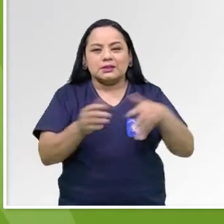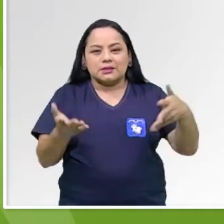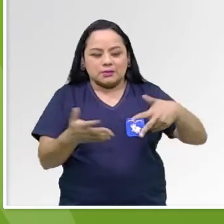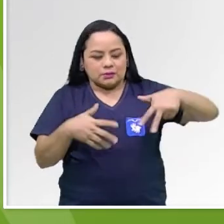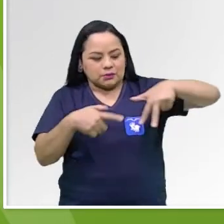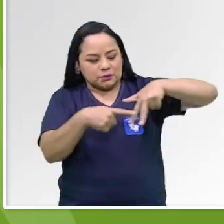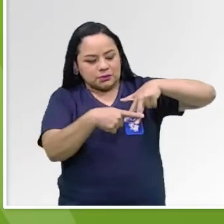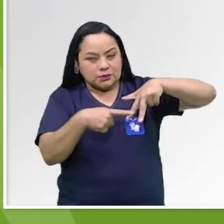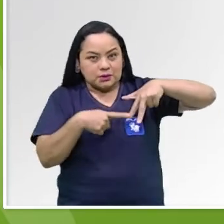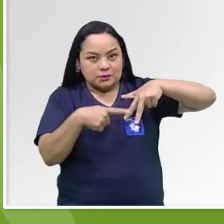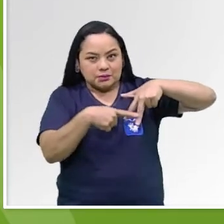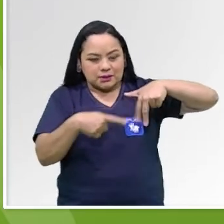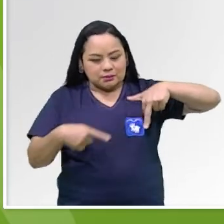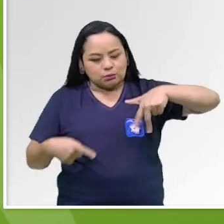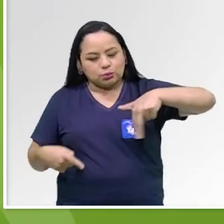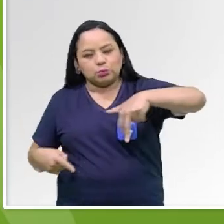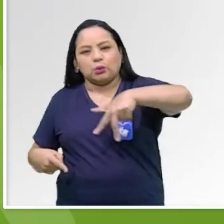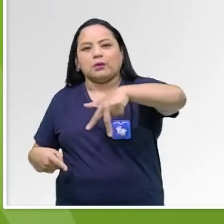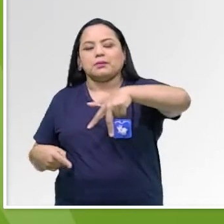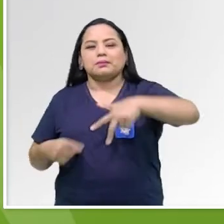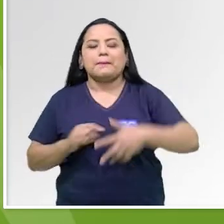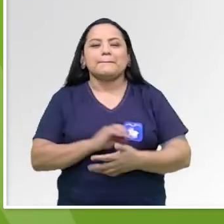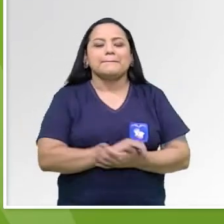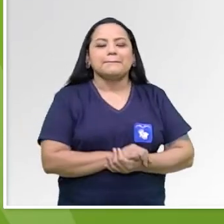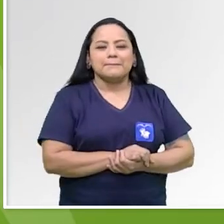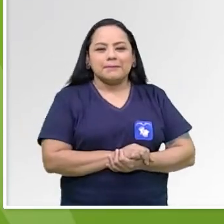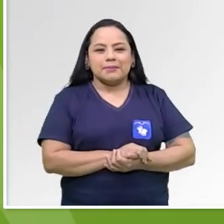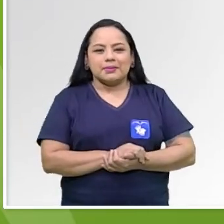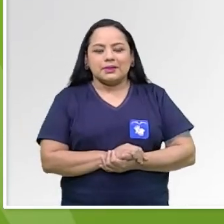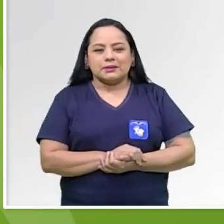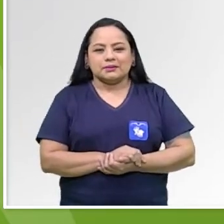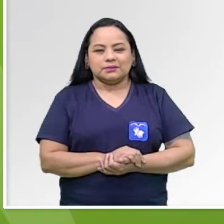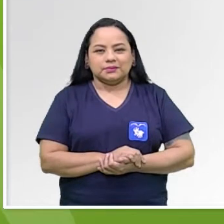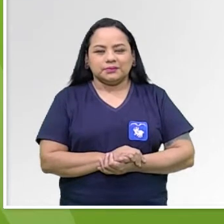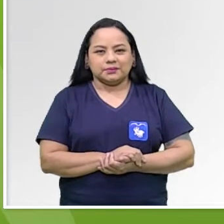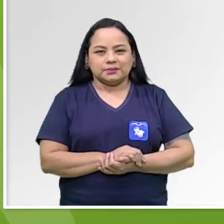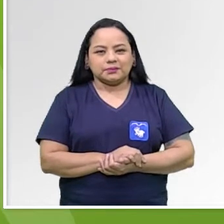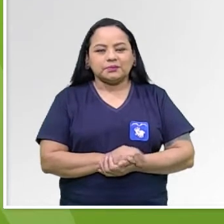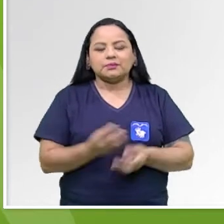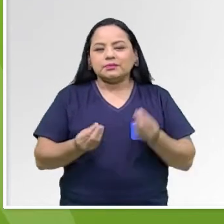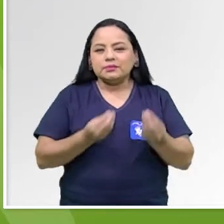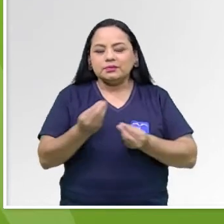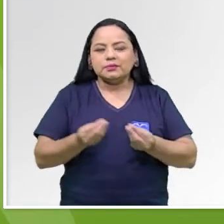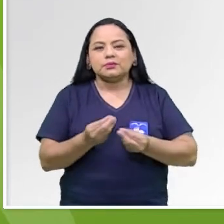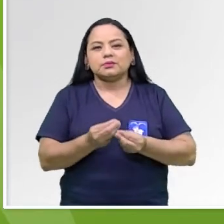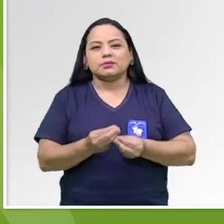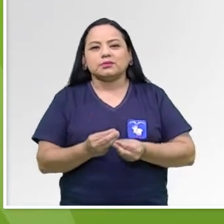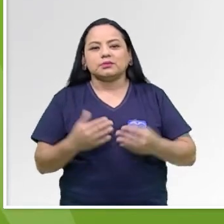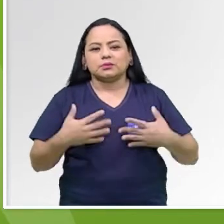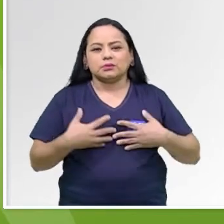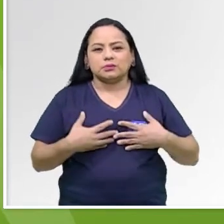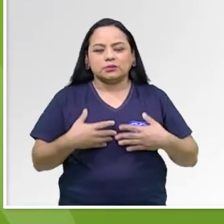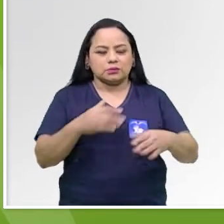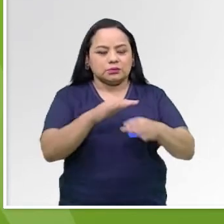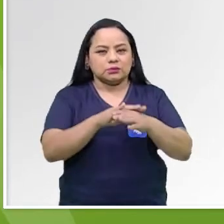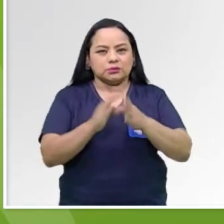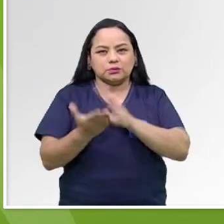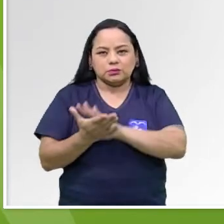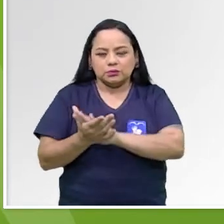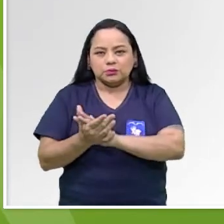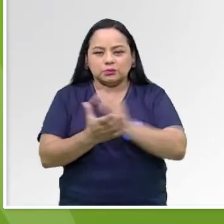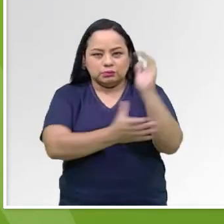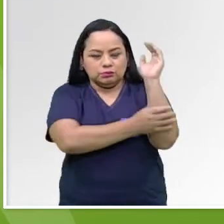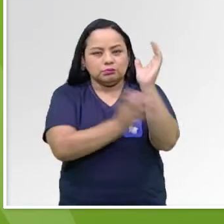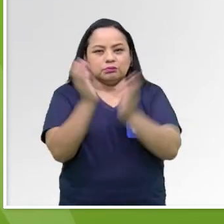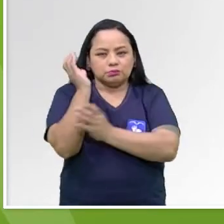que vão ser usadas para se locomover. As patas, né, na verdade, aqui os braços nos seres humanos vão ser usados ali para